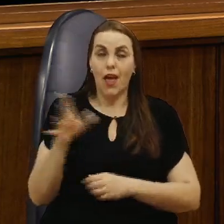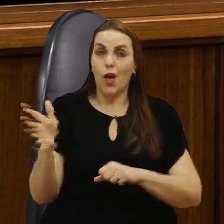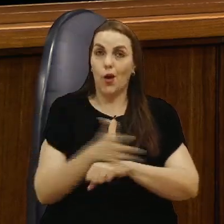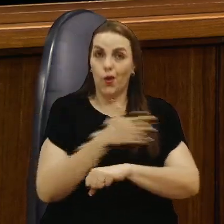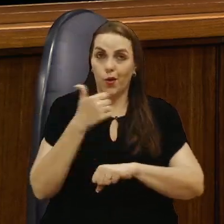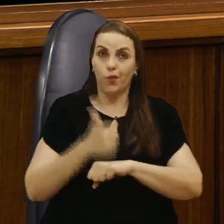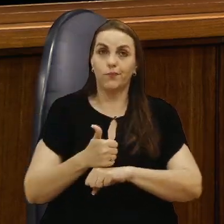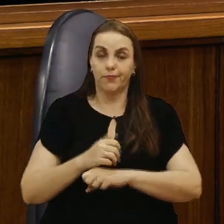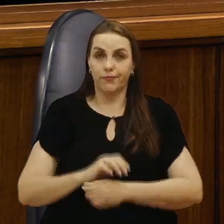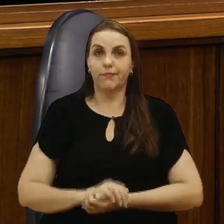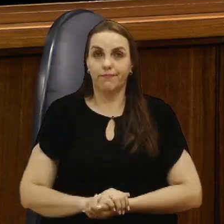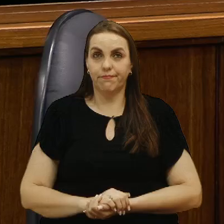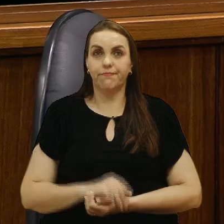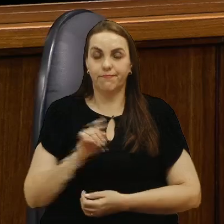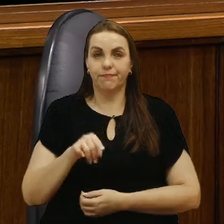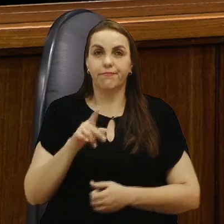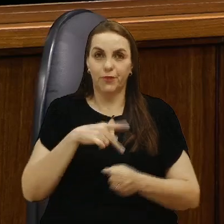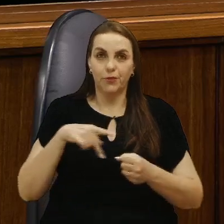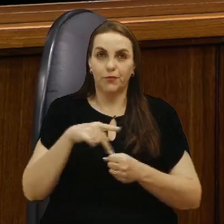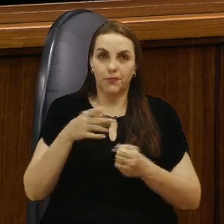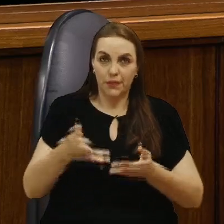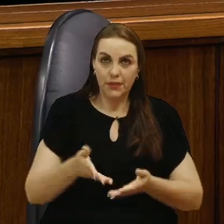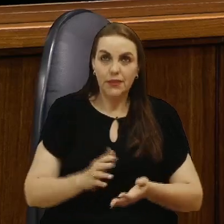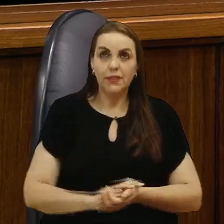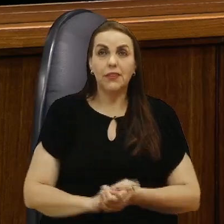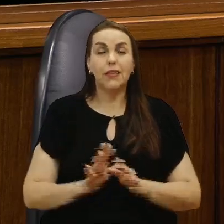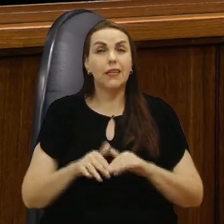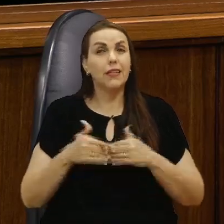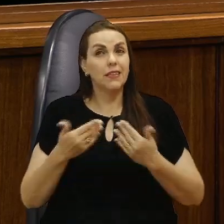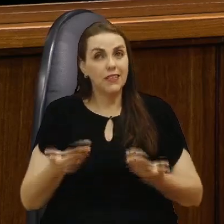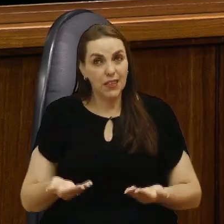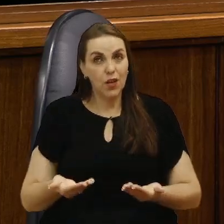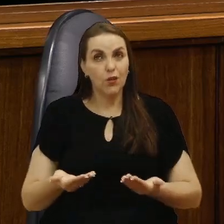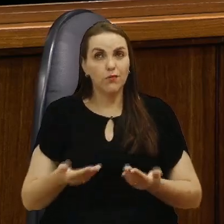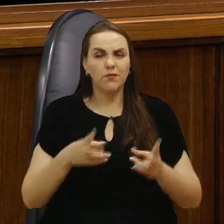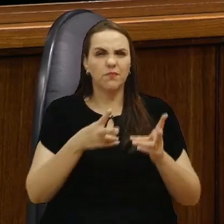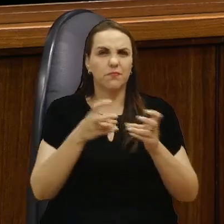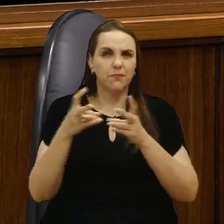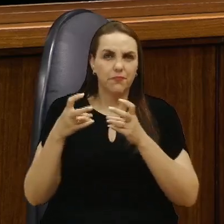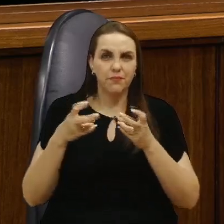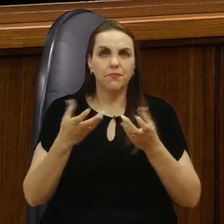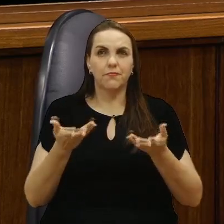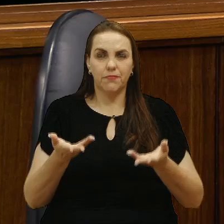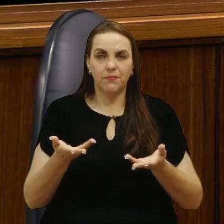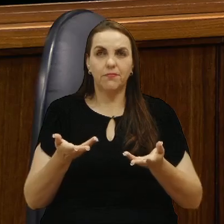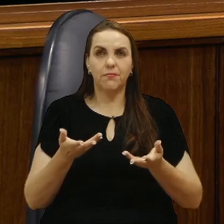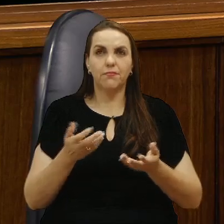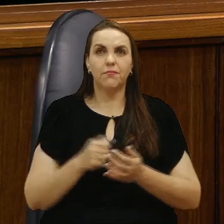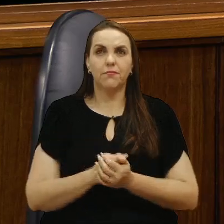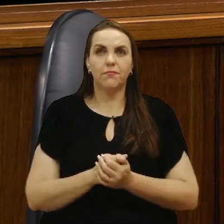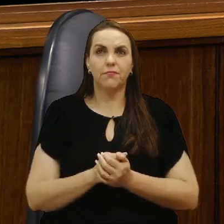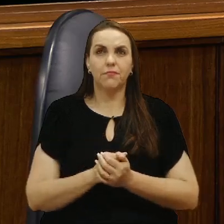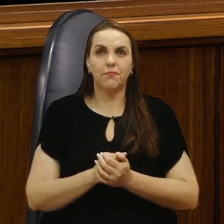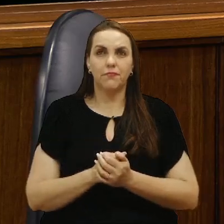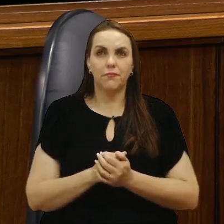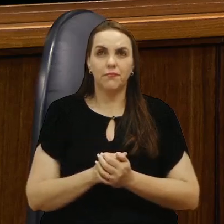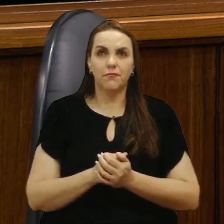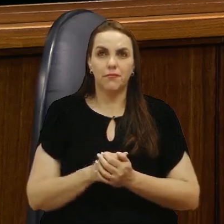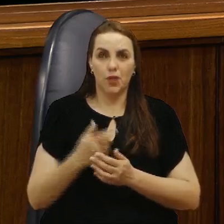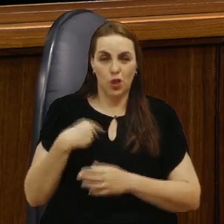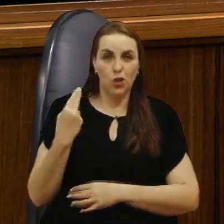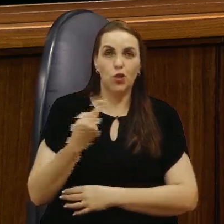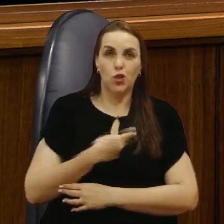golpe nesse país. Então, a gente percebe que mesmo com os